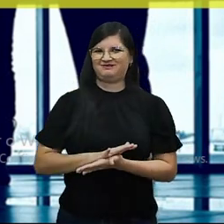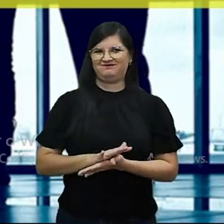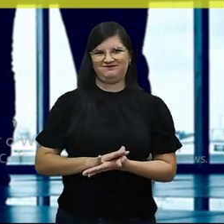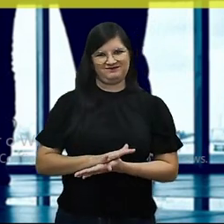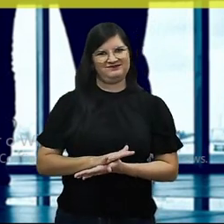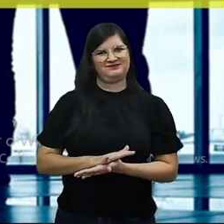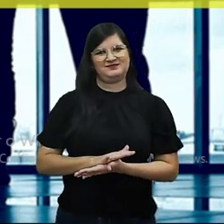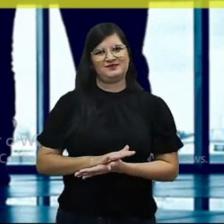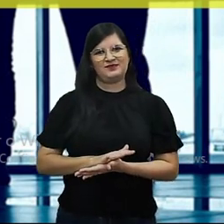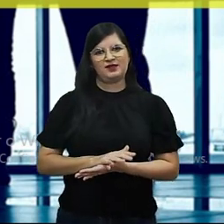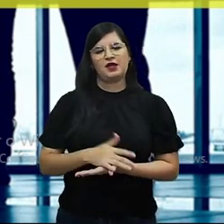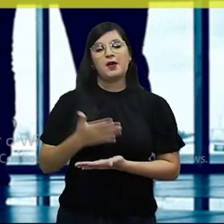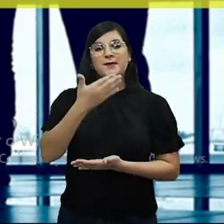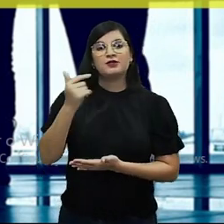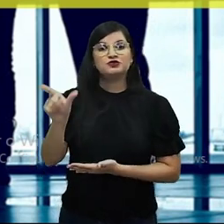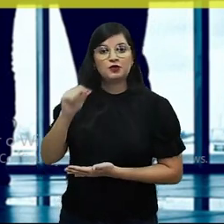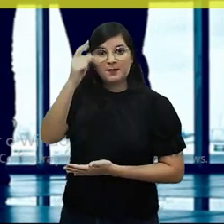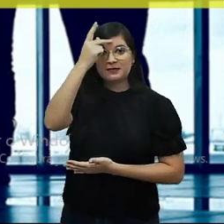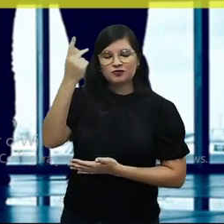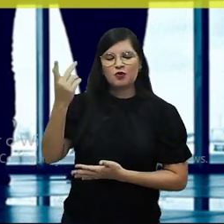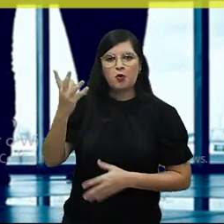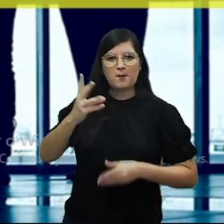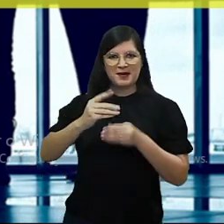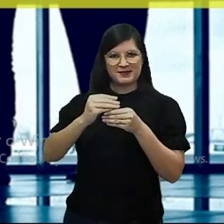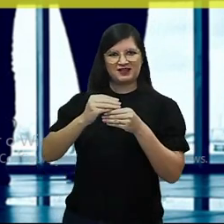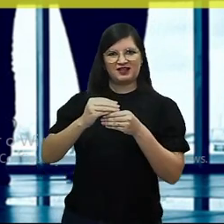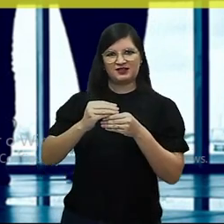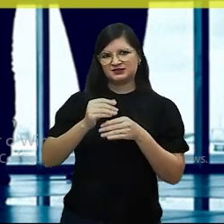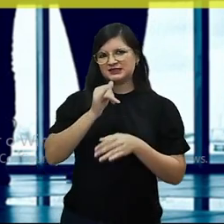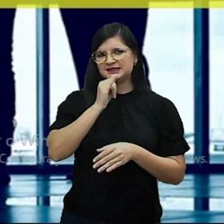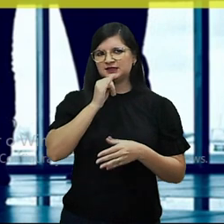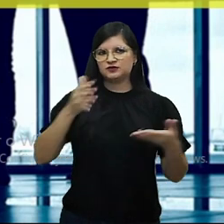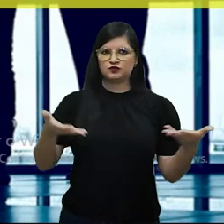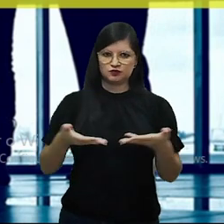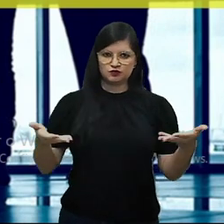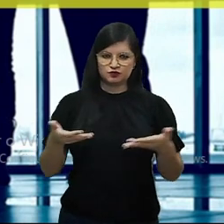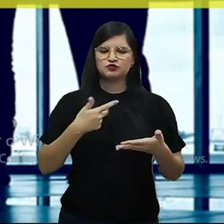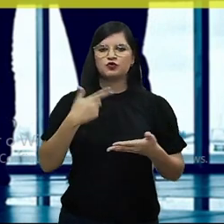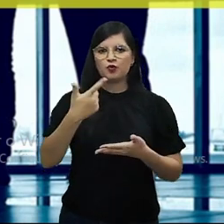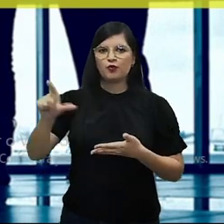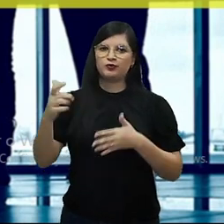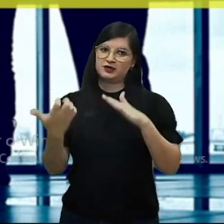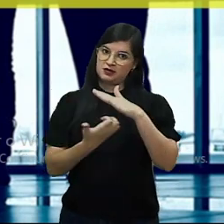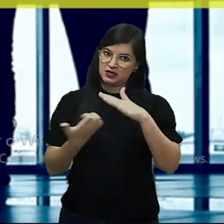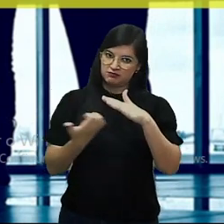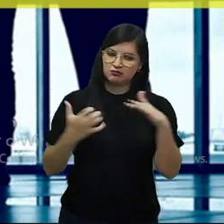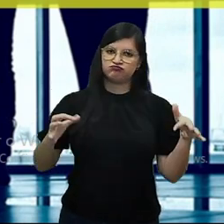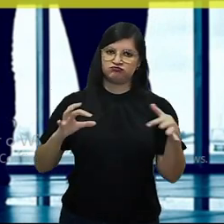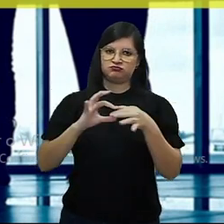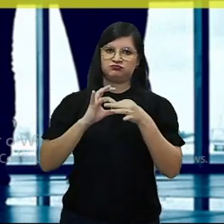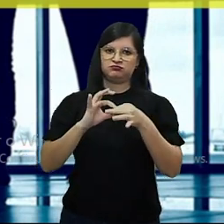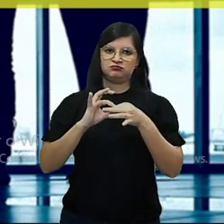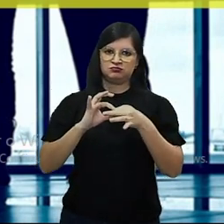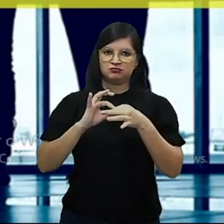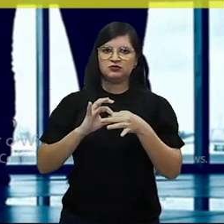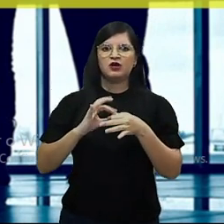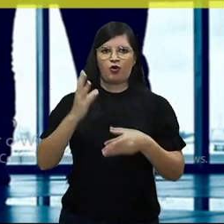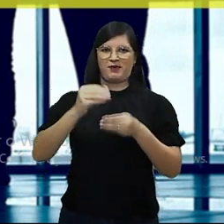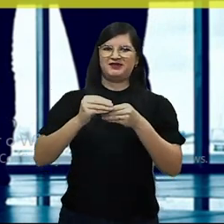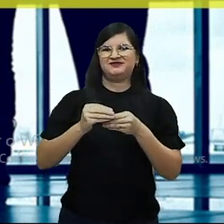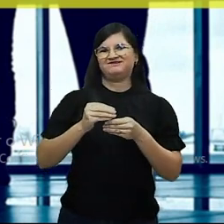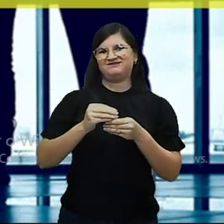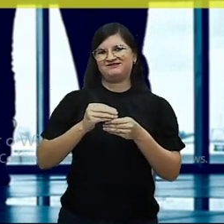negócio. Traga pessoas que podem lhe complementar. Por exemplo, hoje eu tenho outros sócios e outras empresas, e essas pessoas me